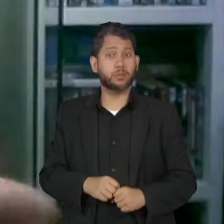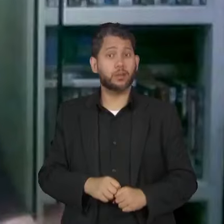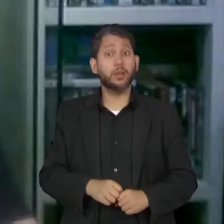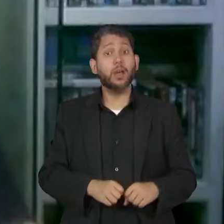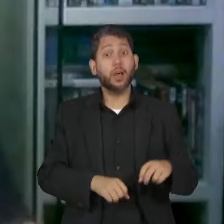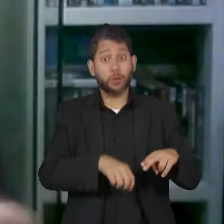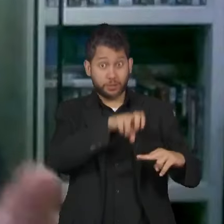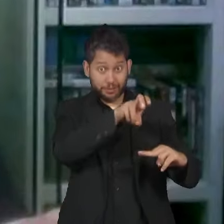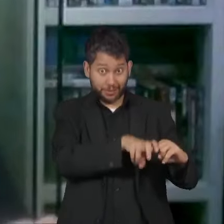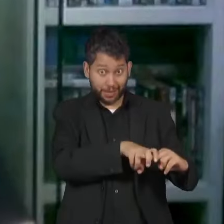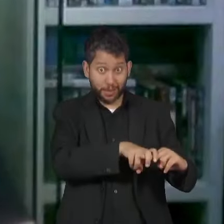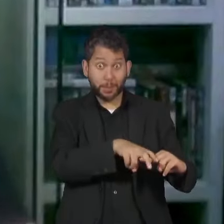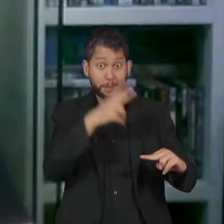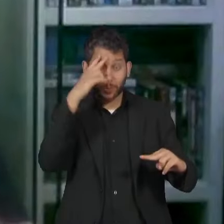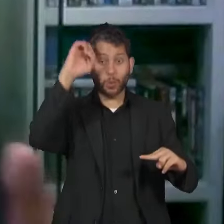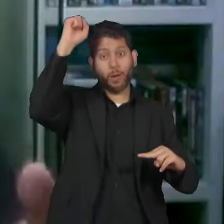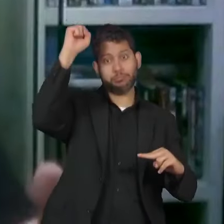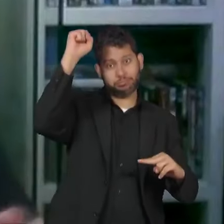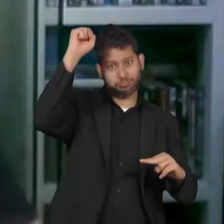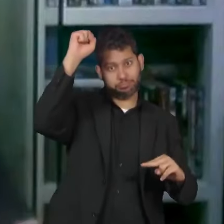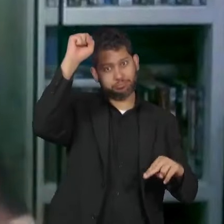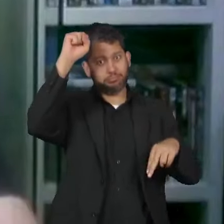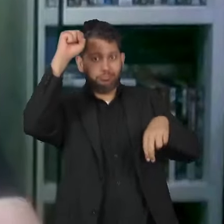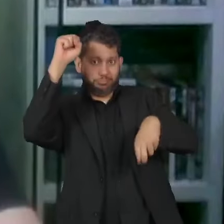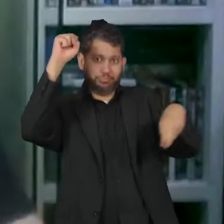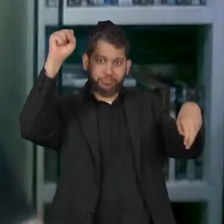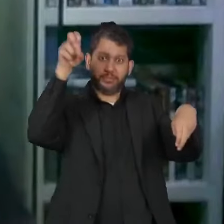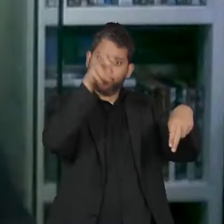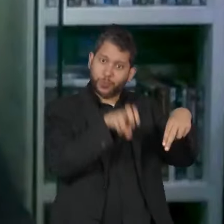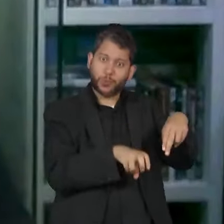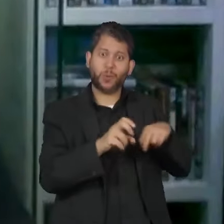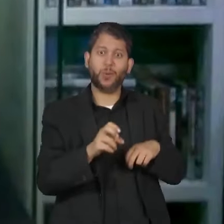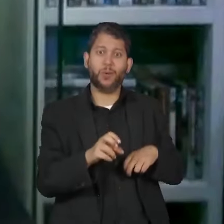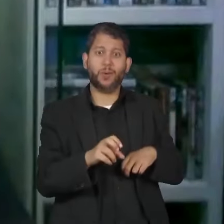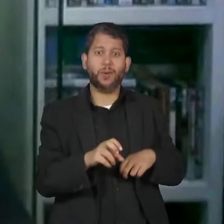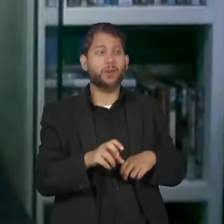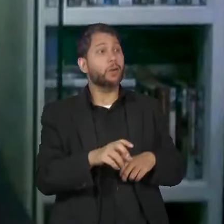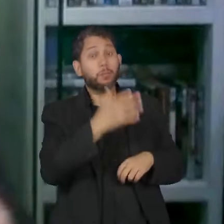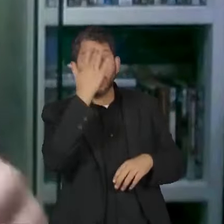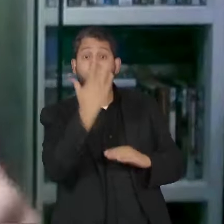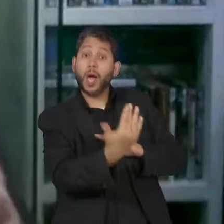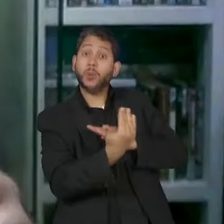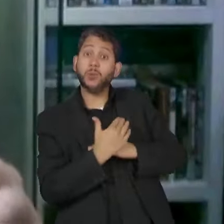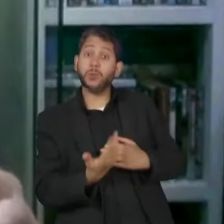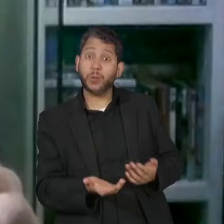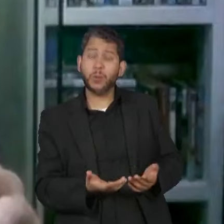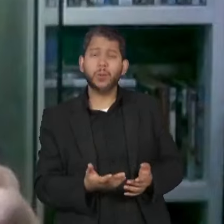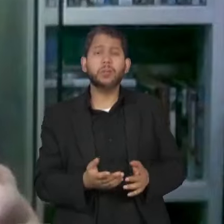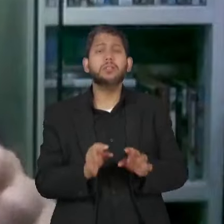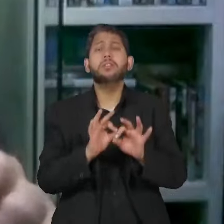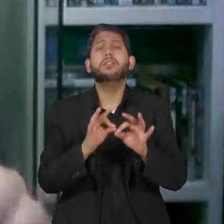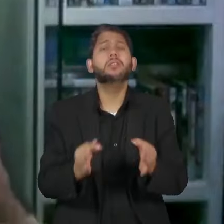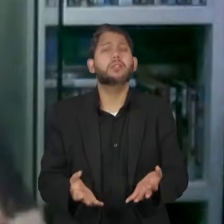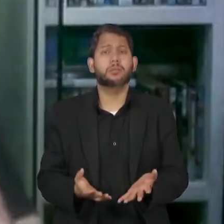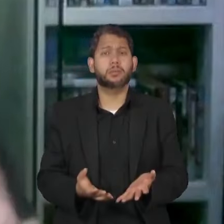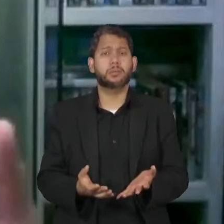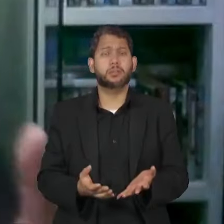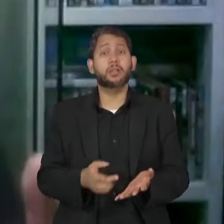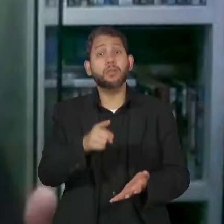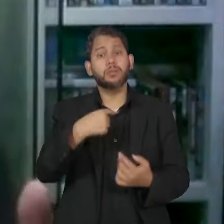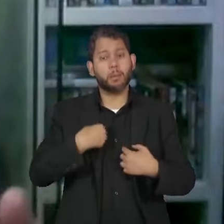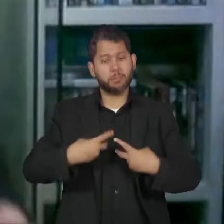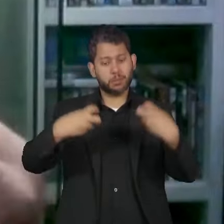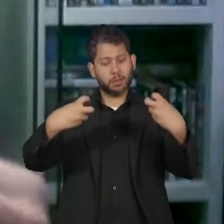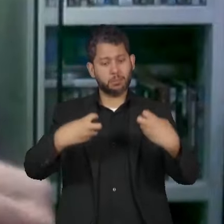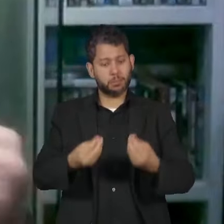cedeu o lugar numa fila, por exemplo, ouviu que você estava apressado e te ofereceu para passar na frente, pequenas situações começam, você vê como você